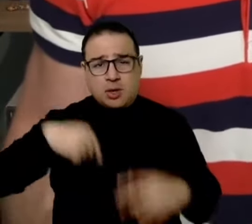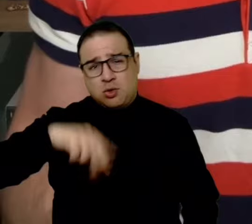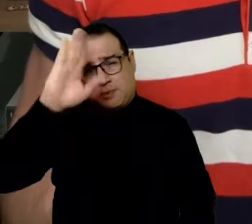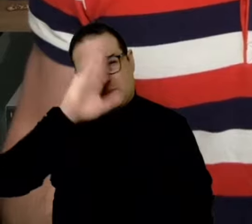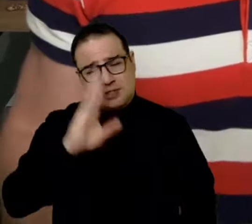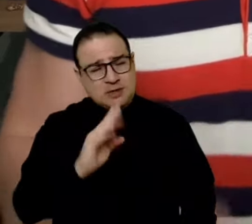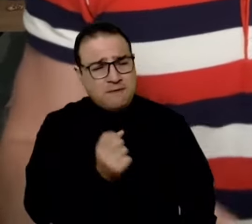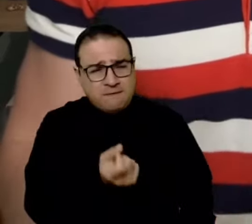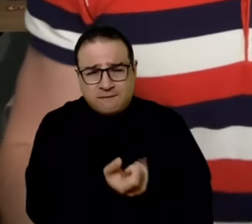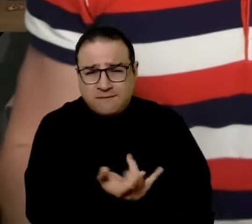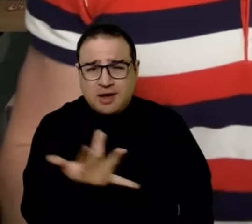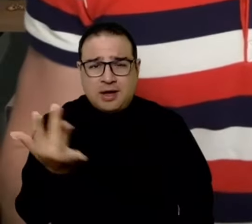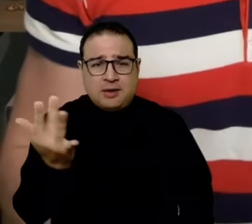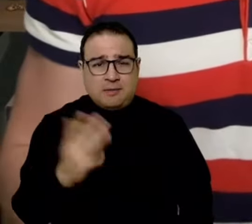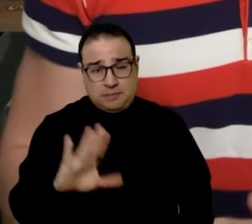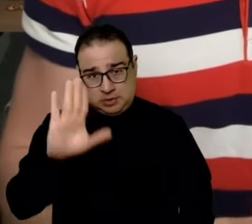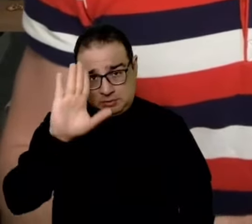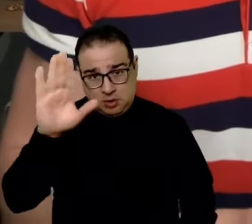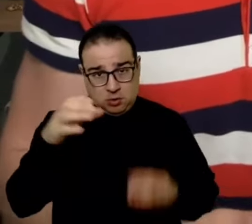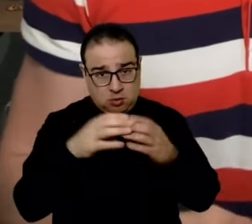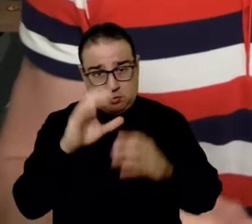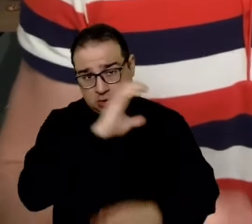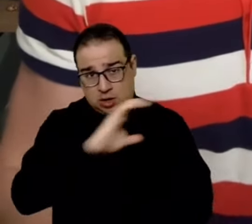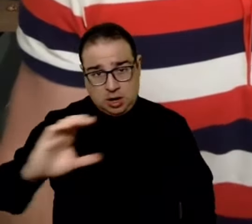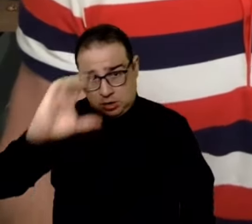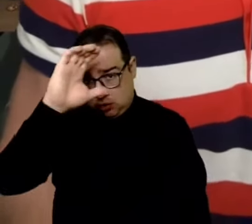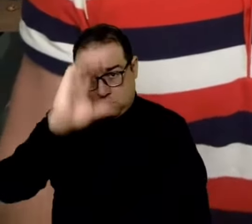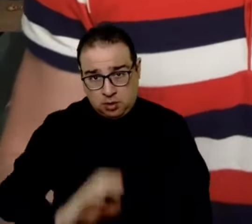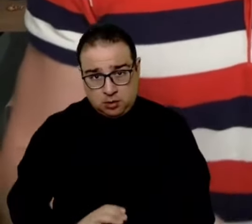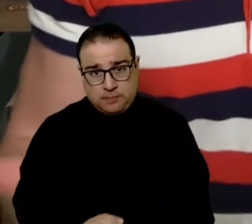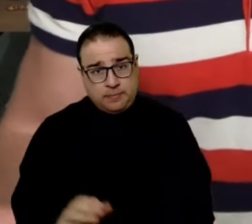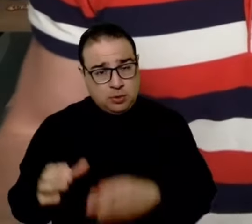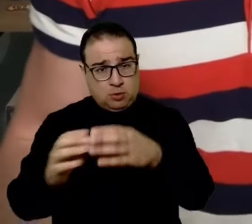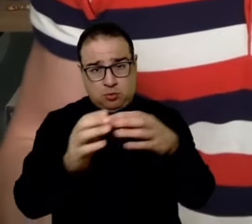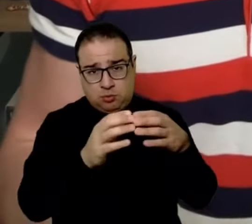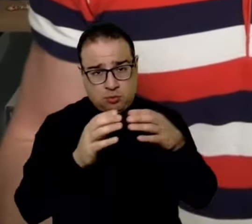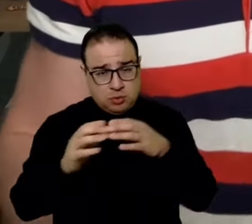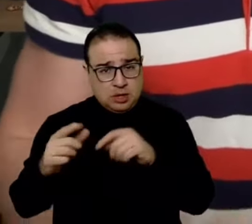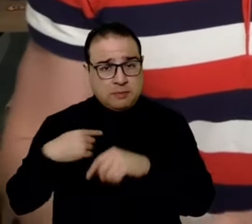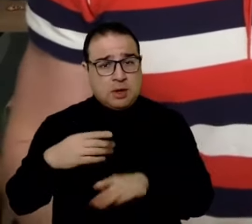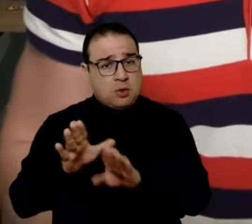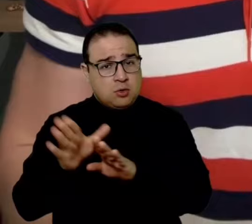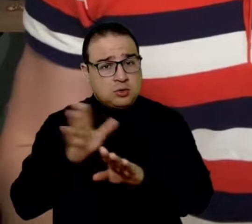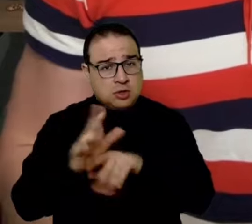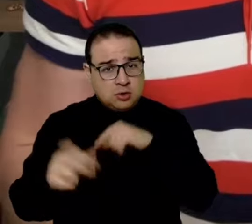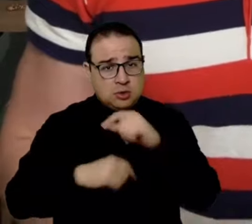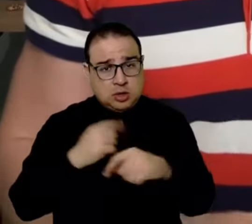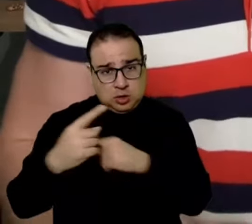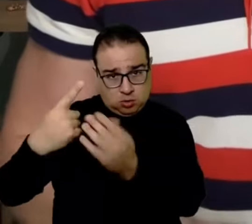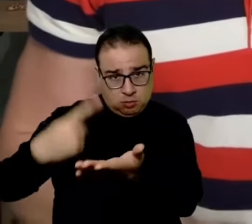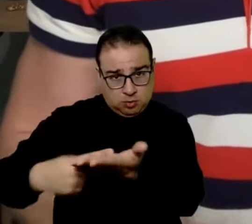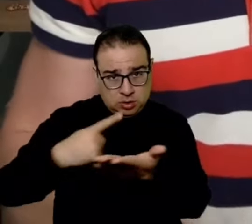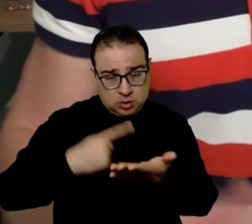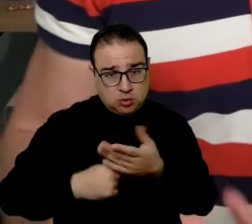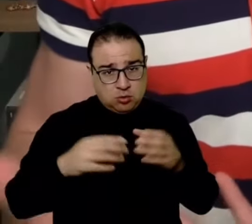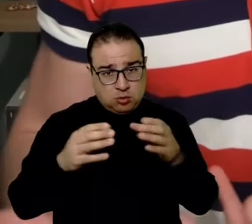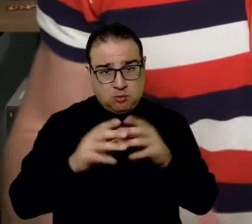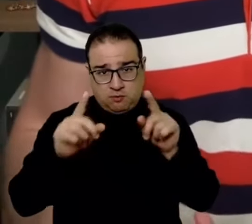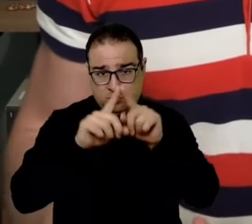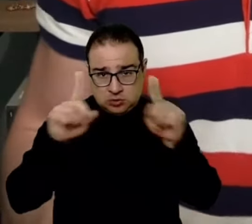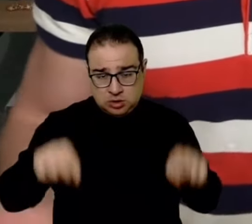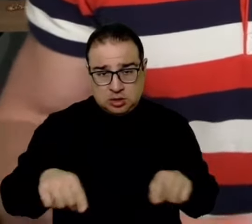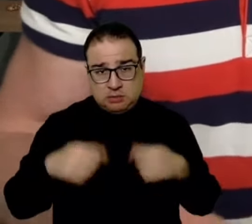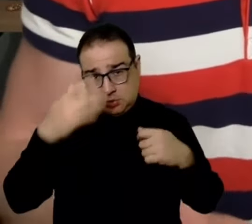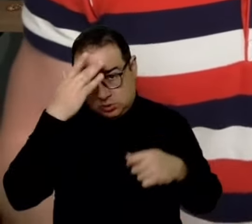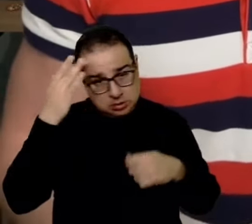comum no Brasil, principalmente para os católicos. Nos demais casos, o recomendado é que haja um acordo entre